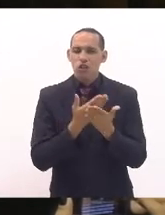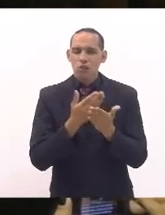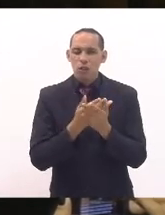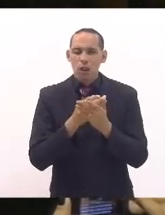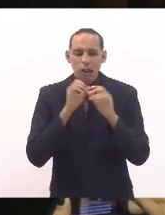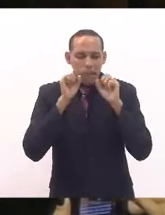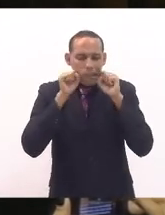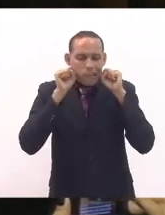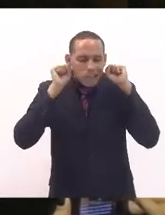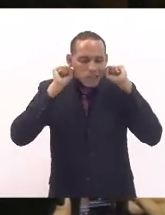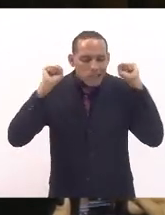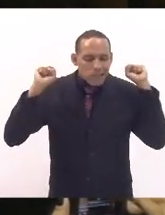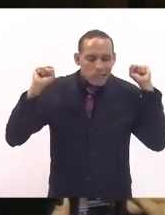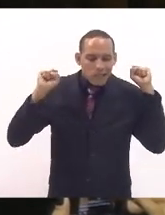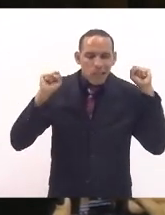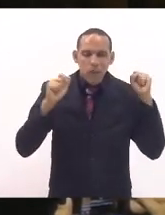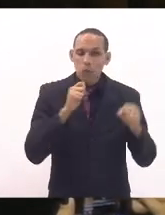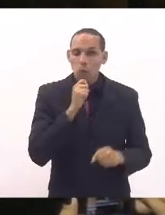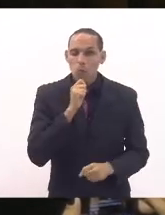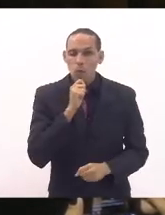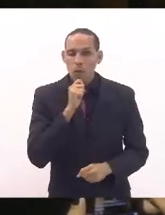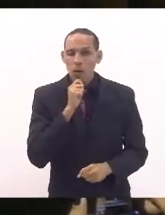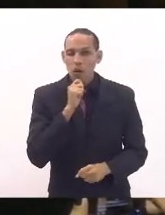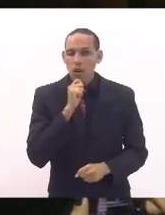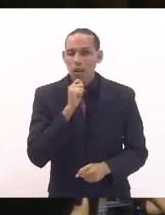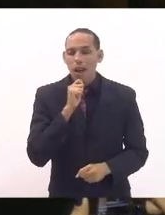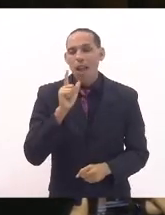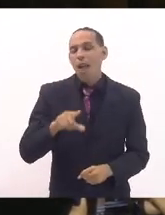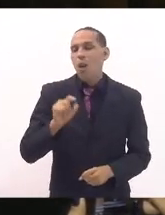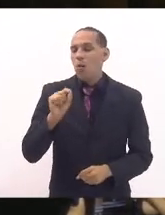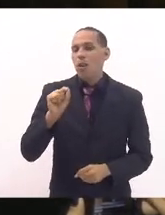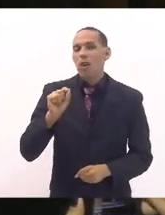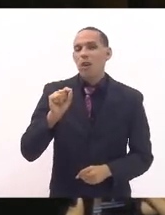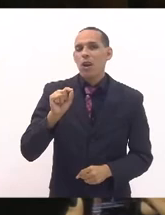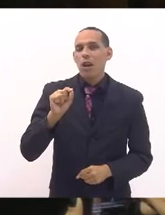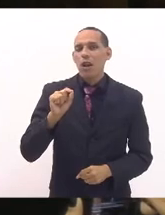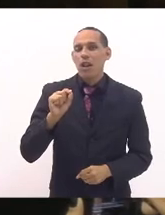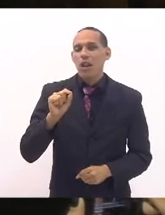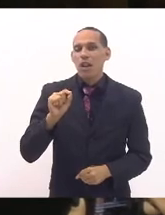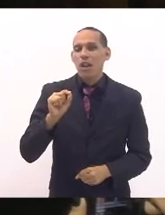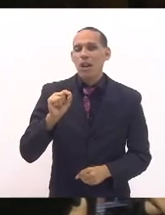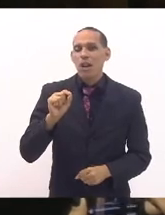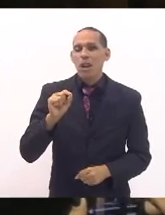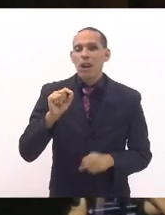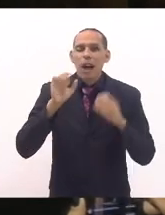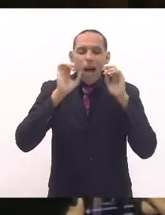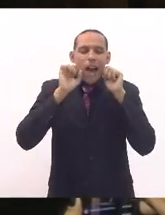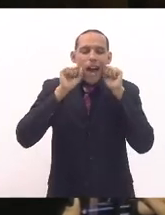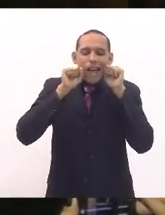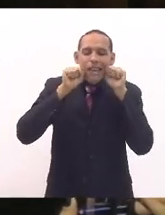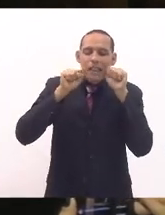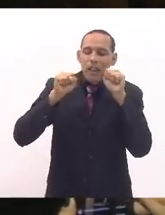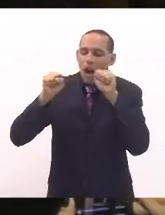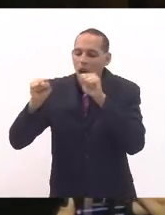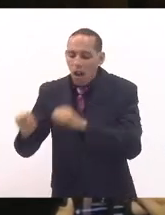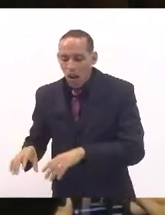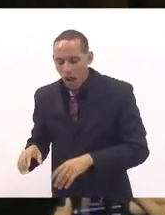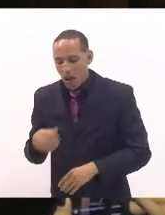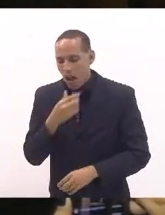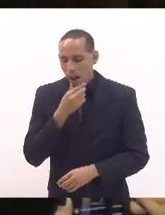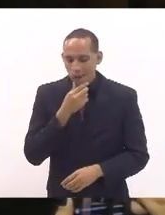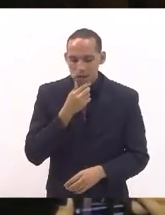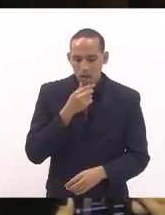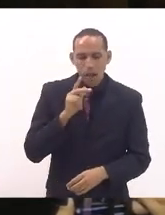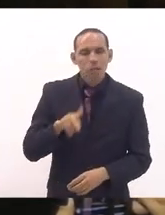mordaça nada mais é que tirar a mordaça daqueles professores que